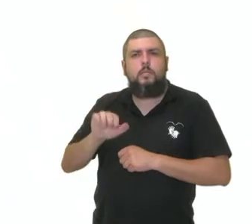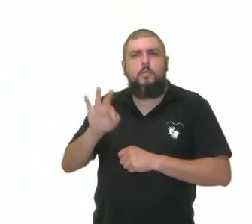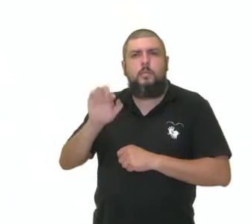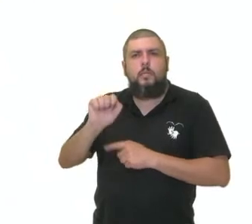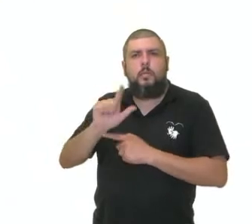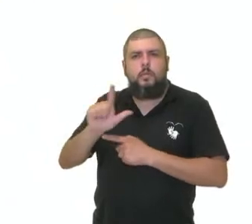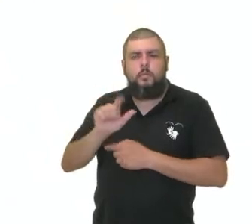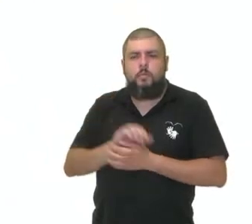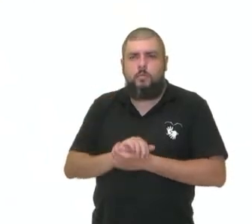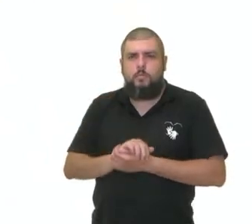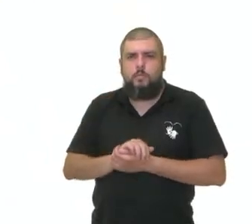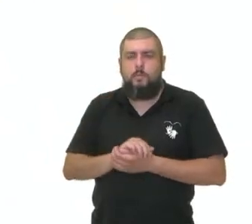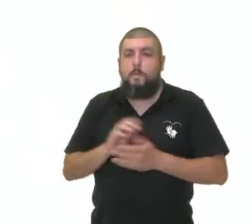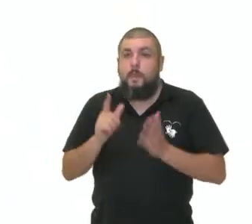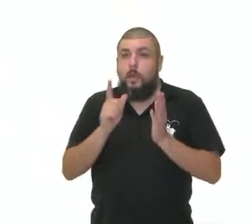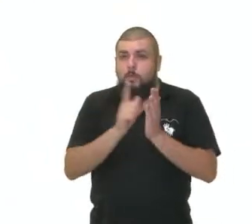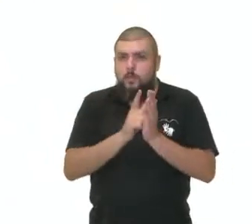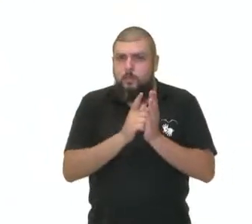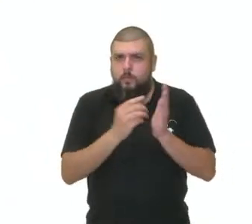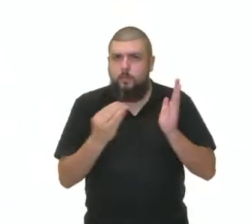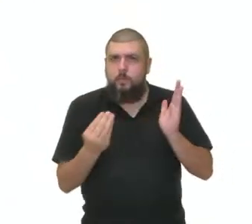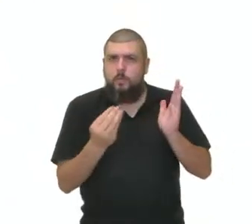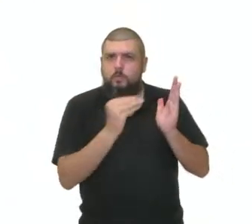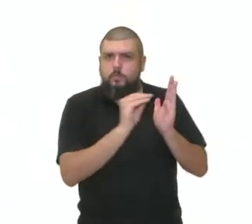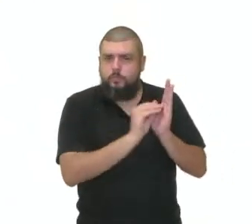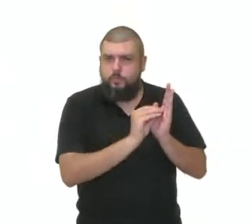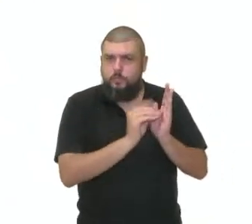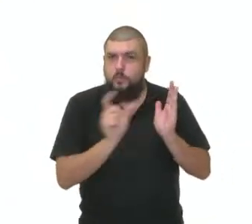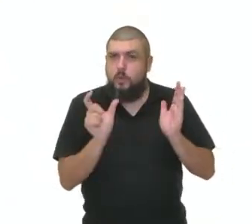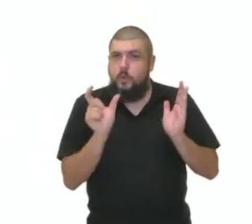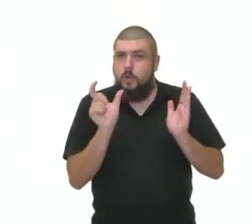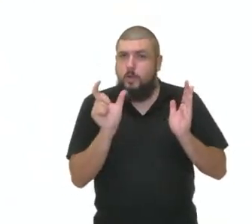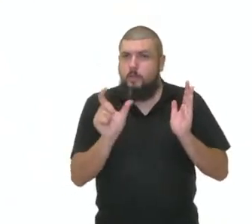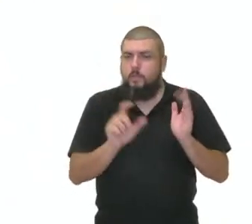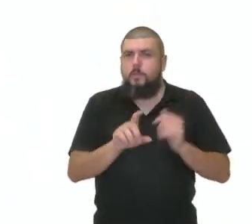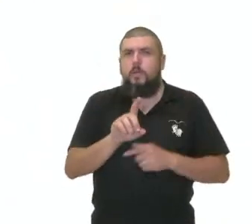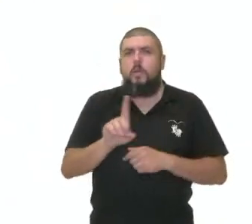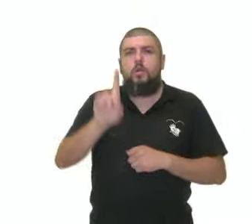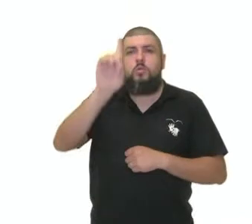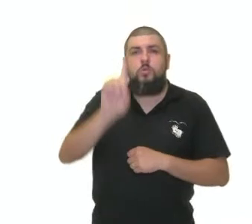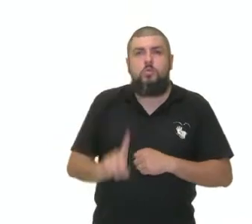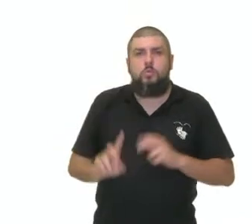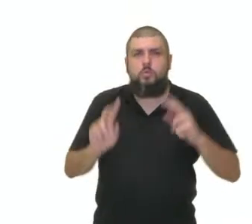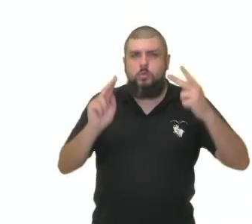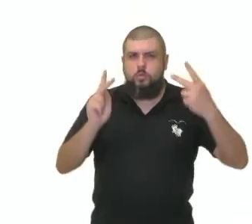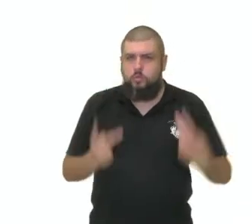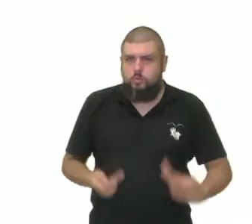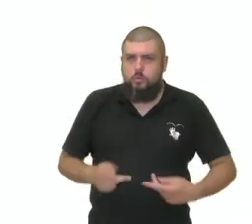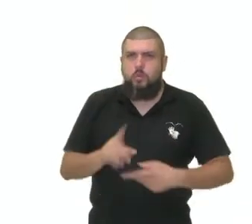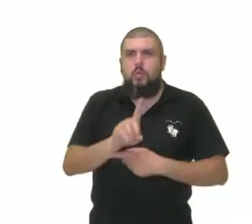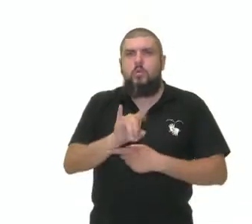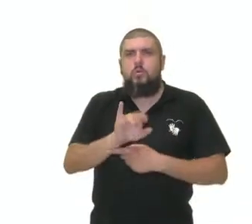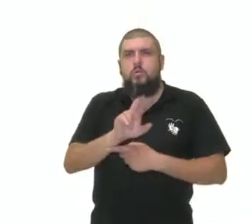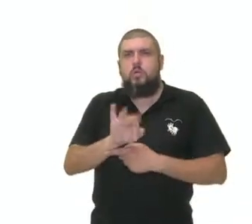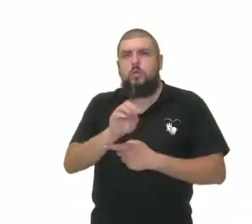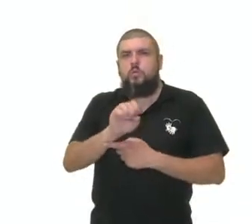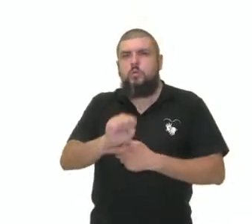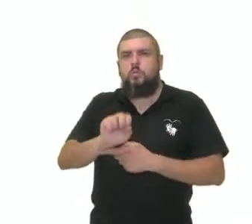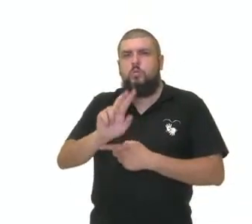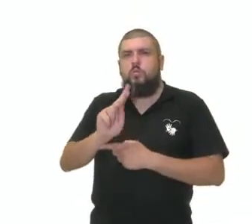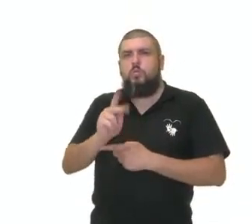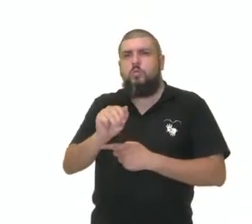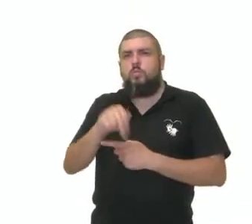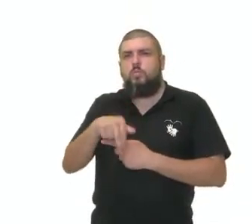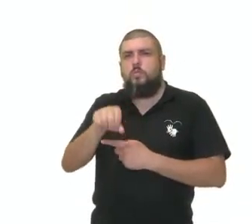centro de uma folha as palavras direitos humanos. Então, Centro da tua folha, você escreve direitos humanos.